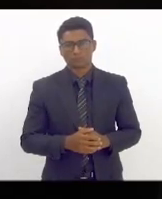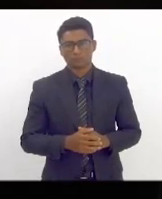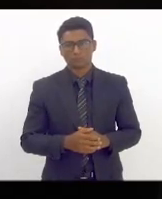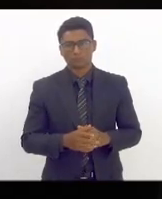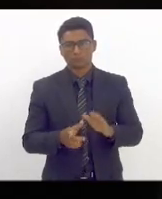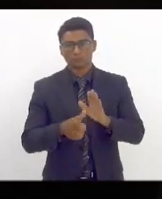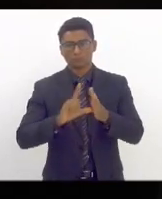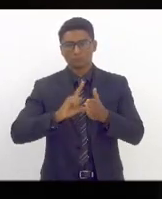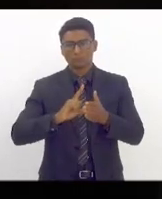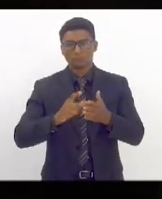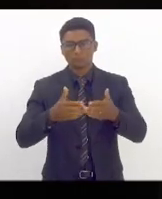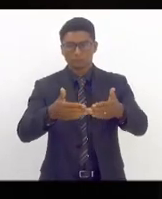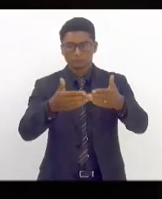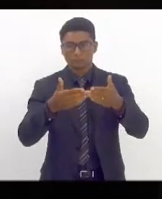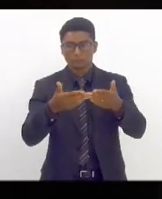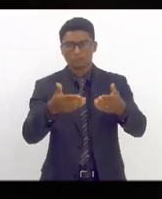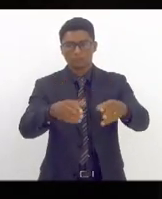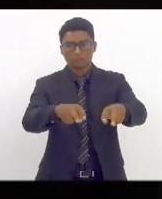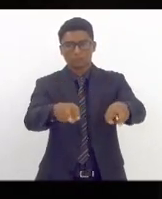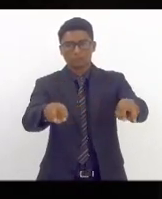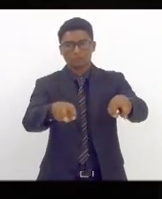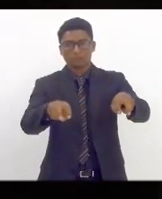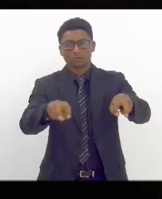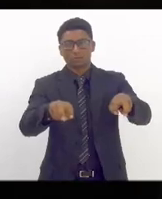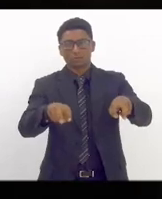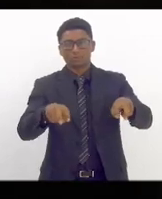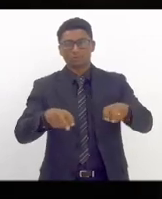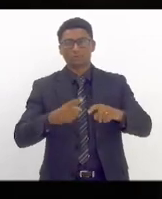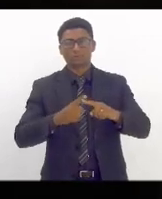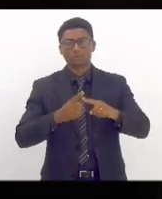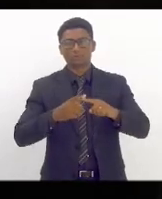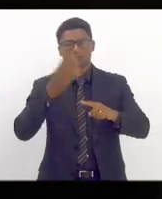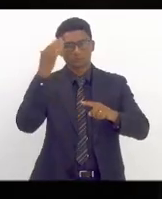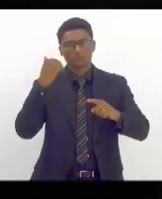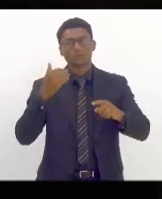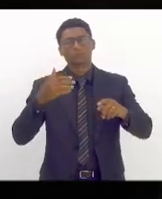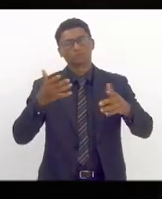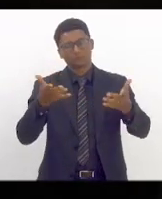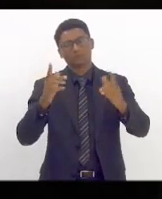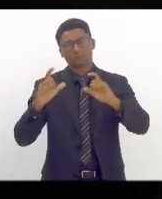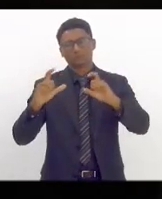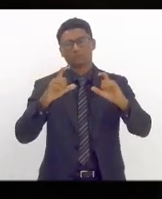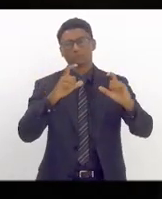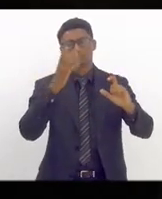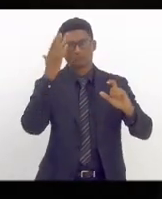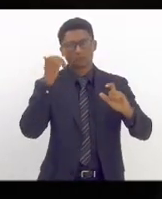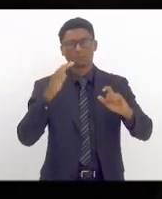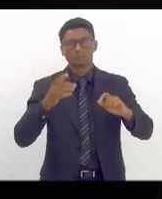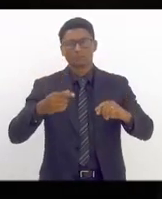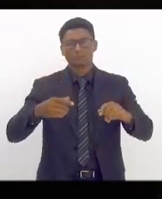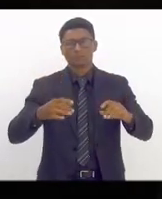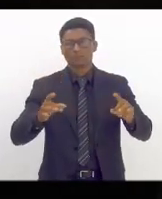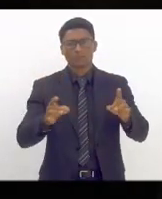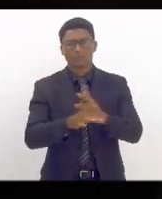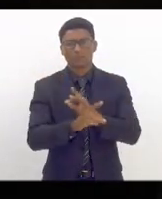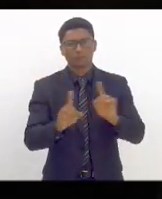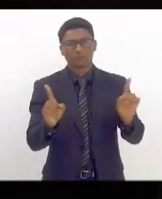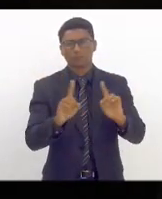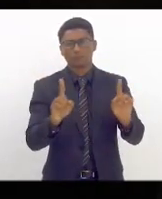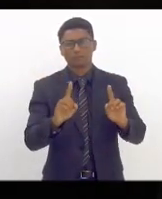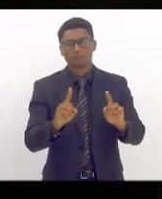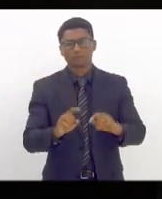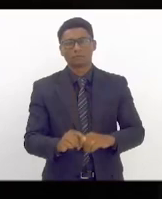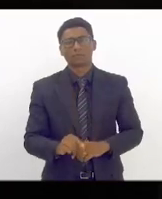pedir para a gente voltar os nossos assentos sentar porque eu sei que a gente quer tirar foto com todo mundo mas a gente ainda não acabou temos